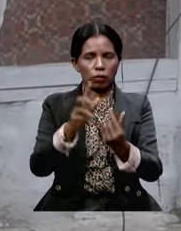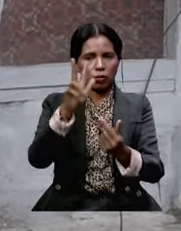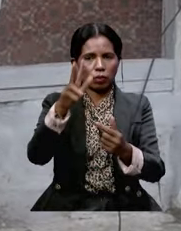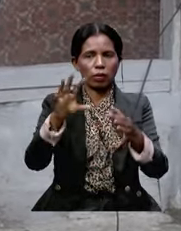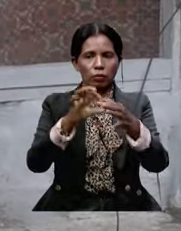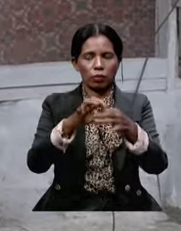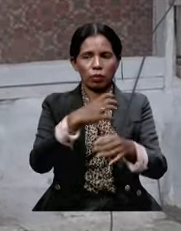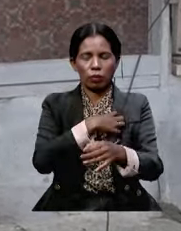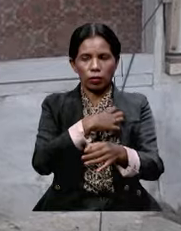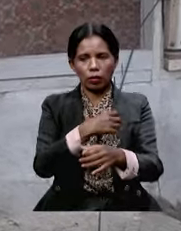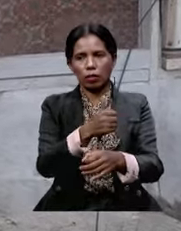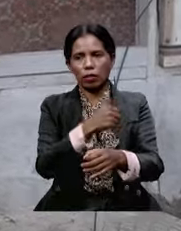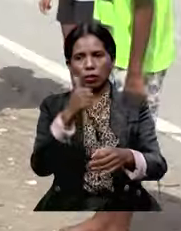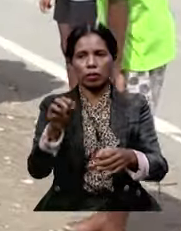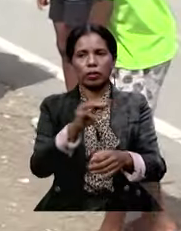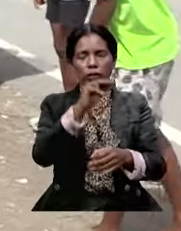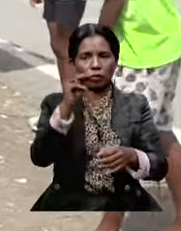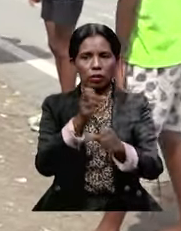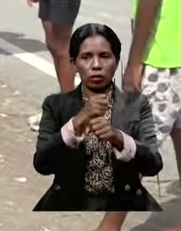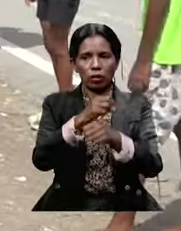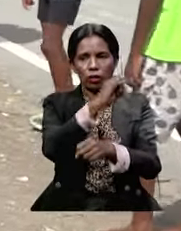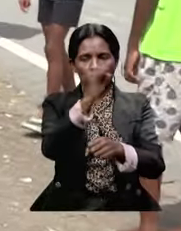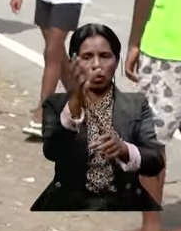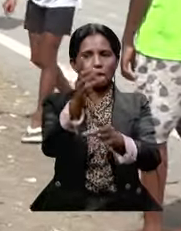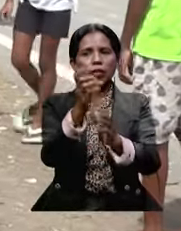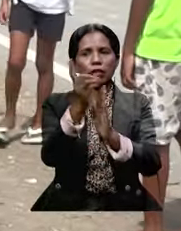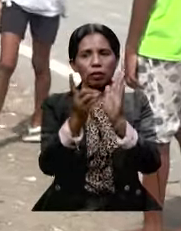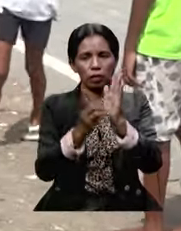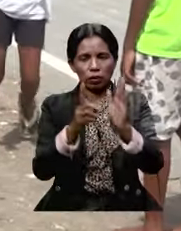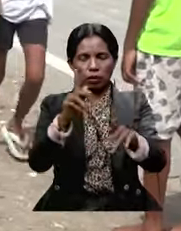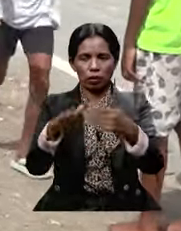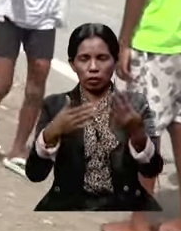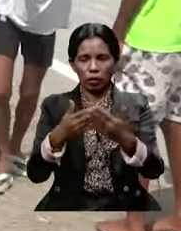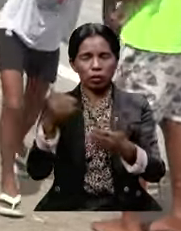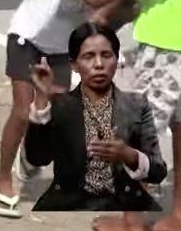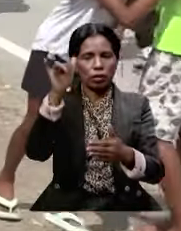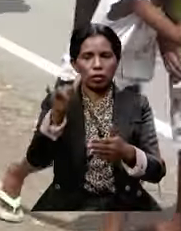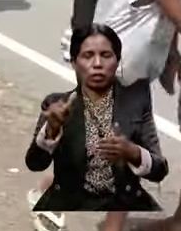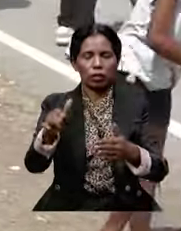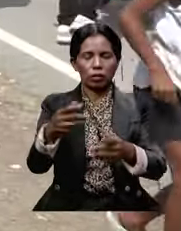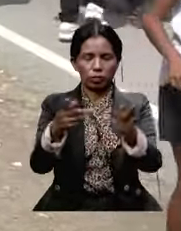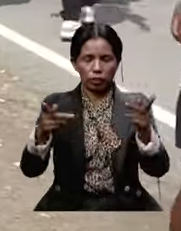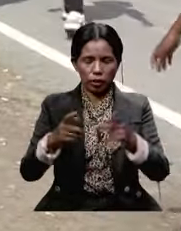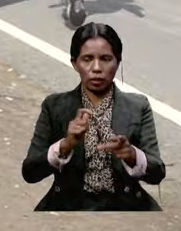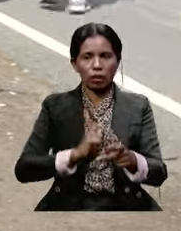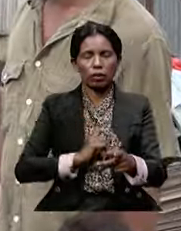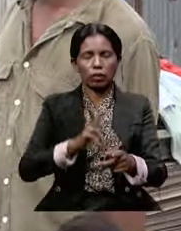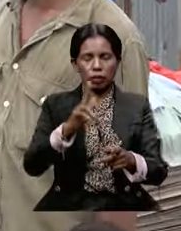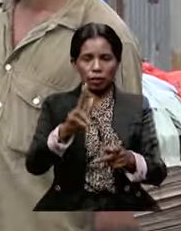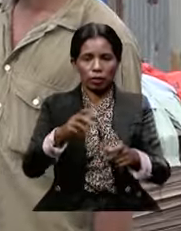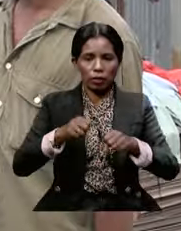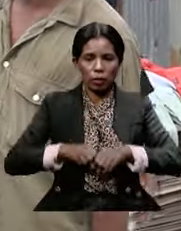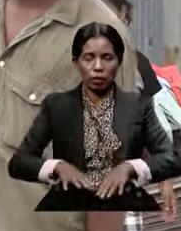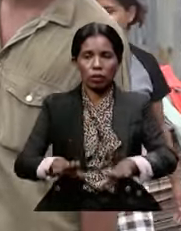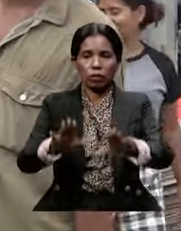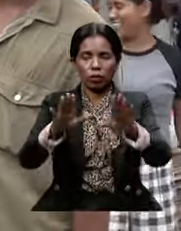membro Penetelimbalun, segunda ne halo identificação dados sobre a comunidade Sira Nebe, ela e a área protegida anessan Tasi Ibum